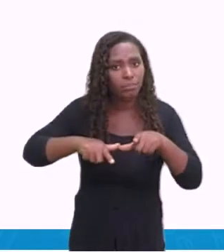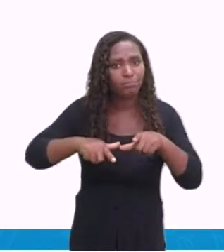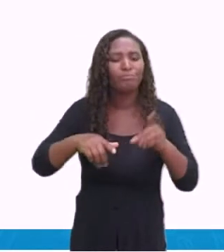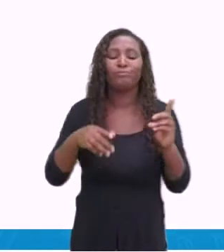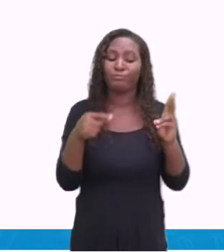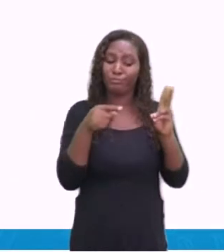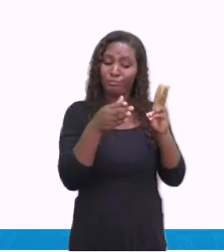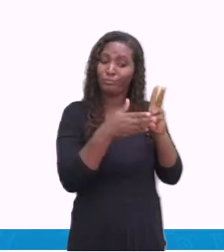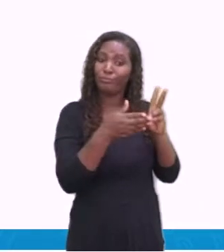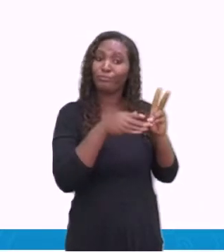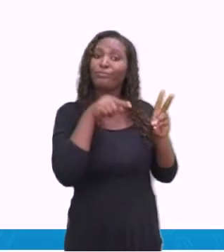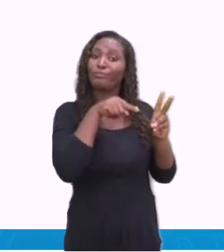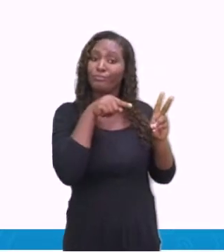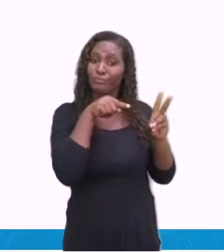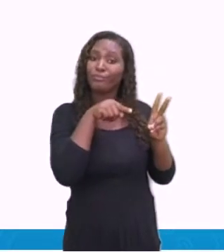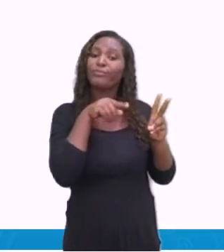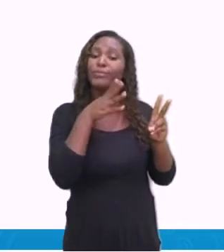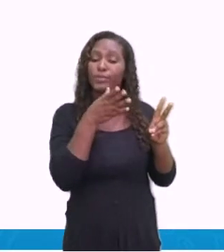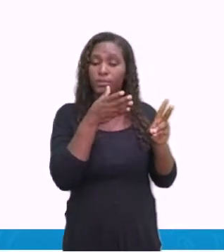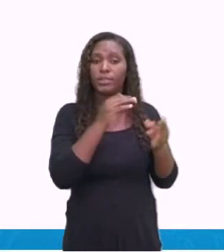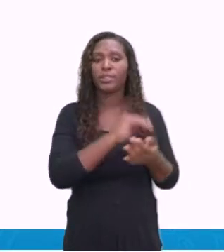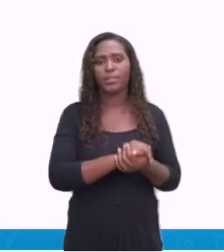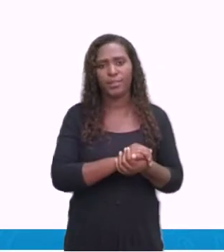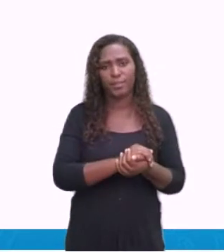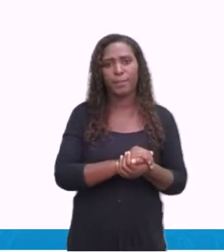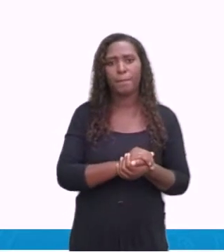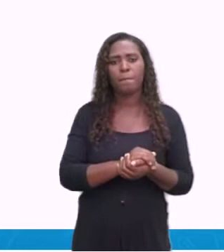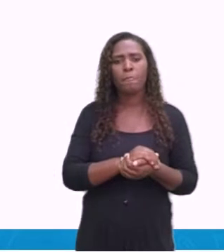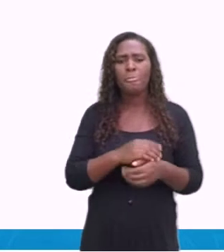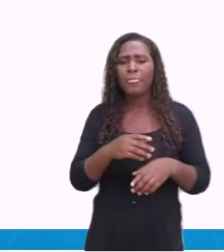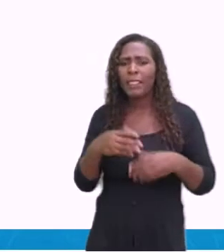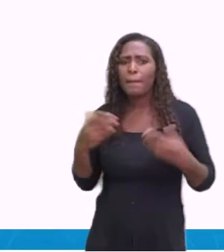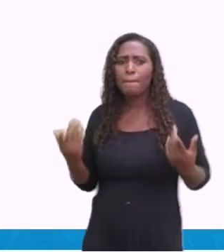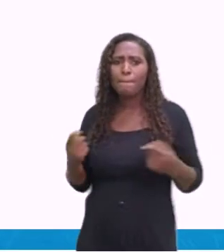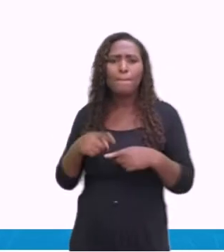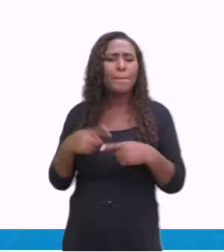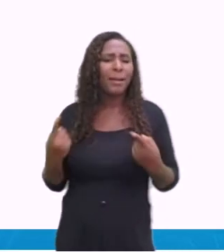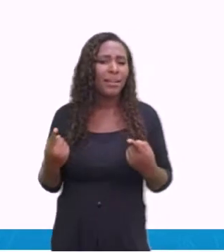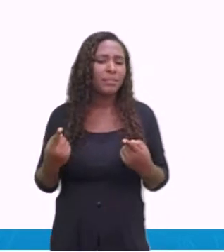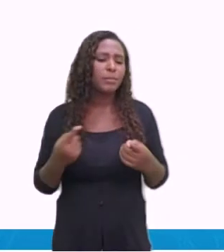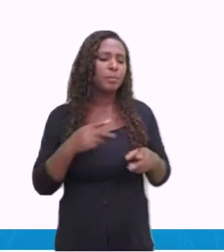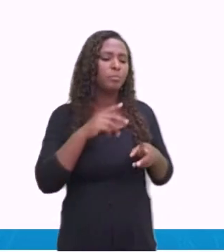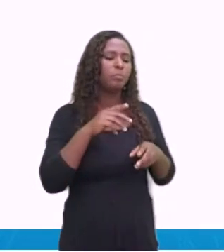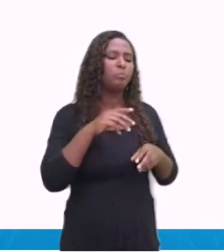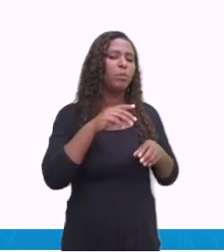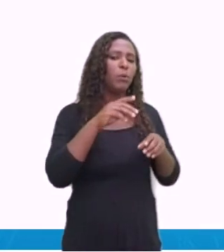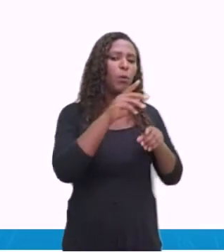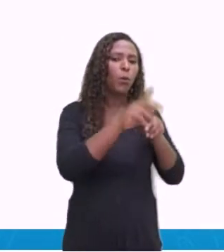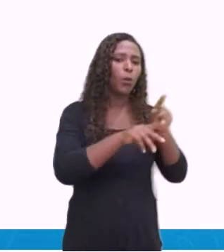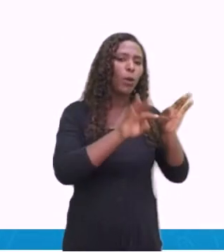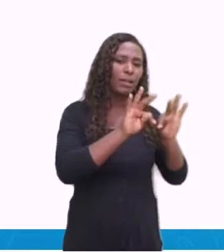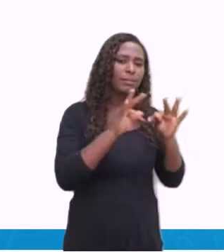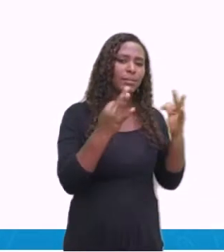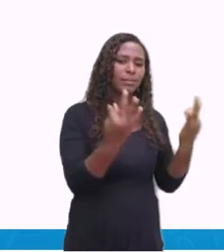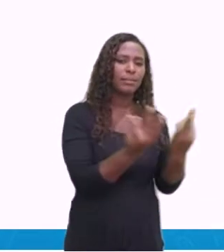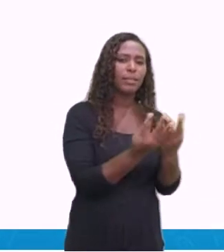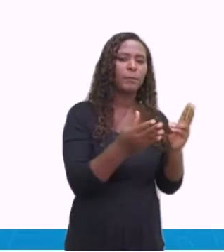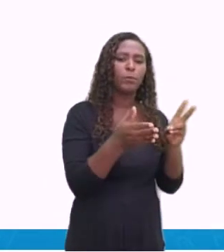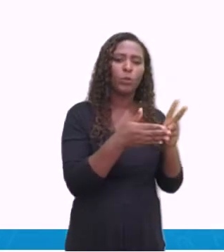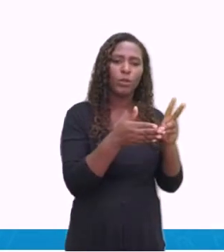E para que os índios trabalhassem, nós precisávamos de ter